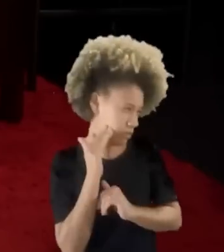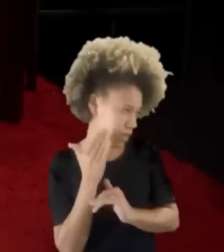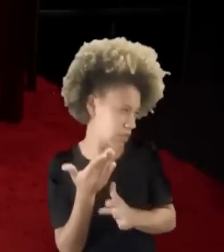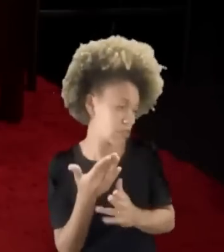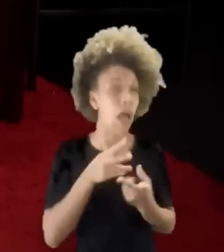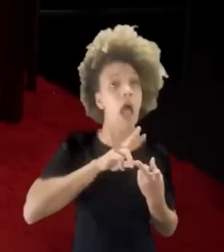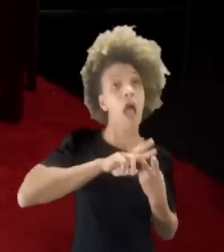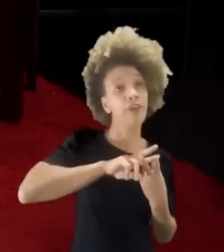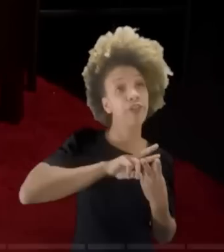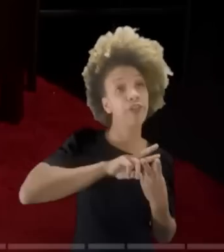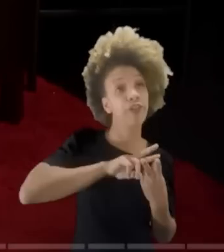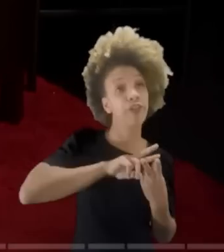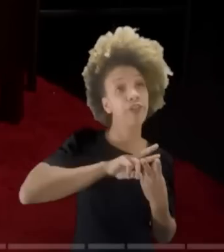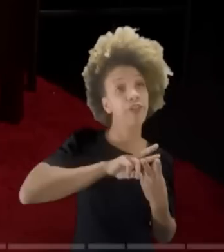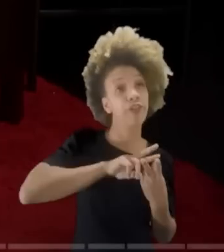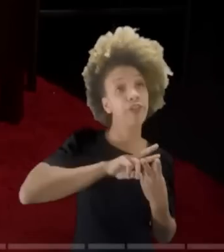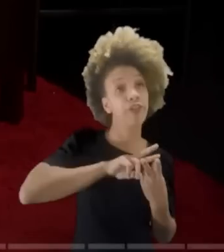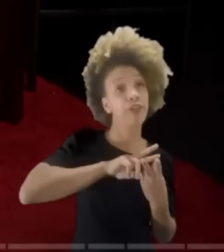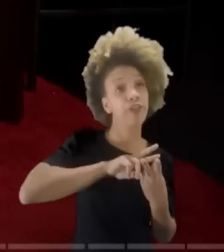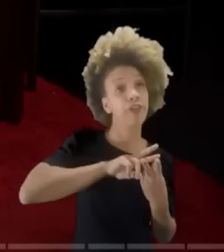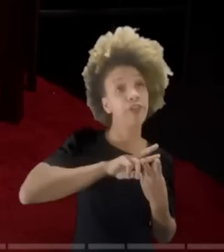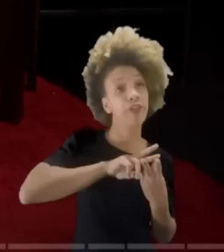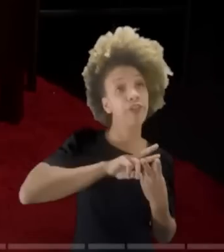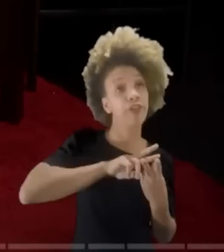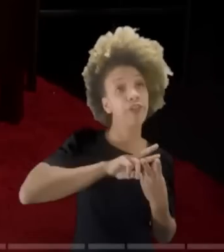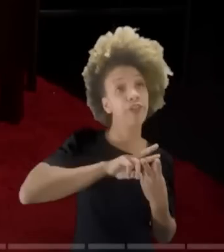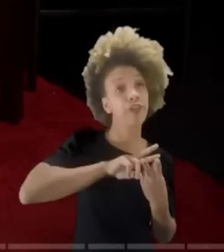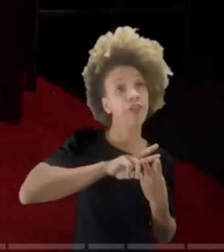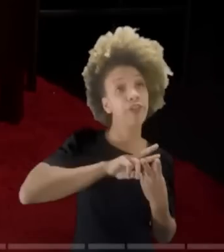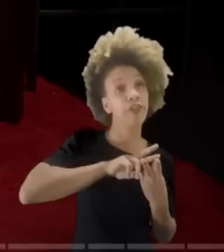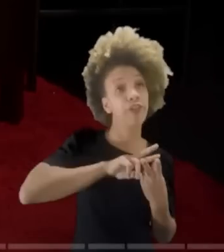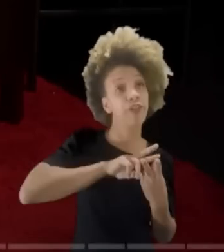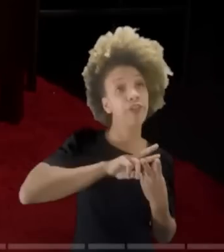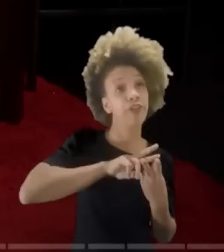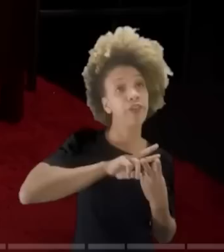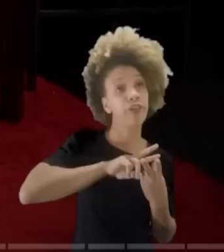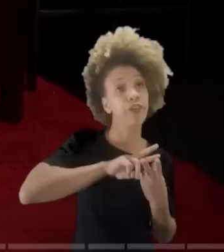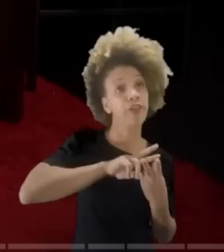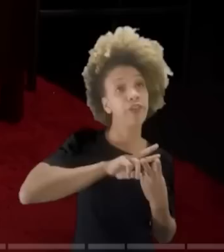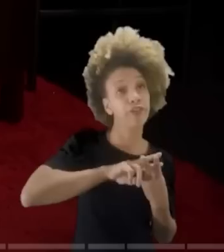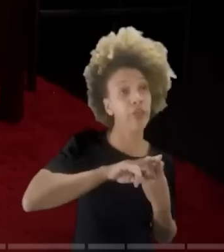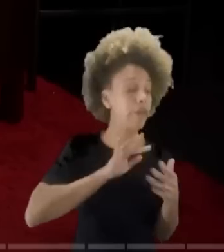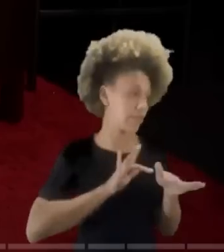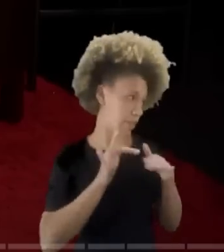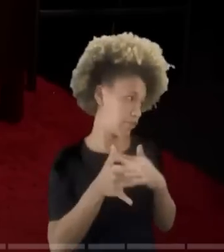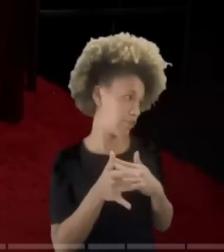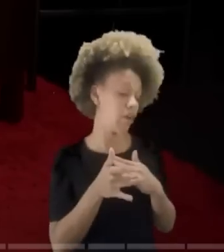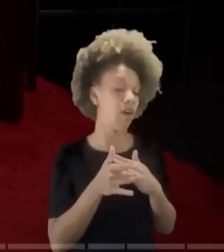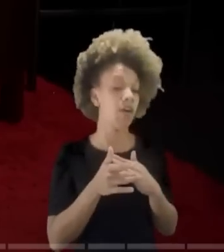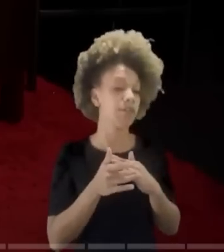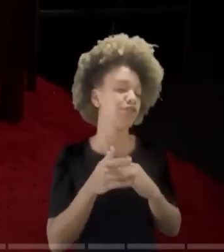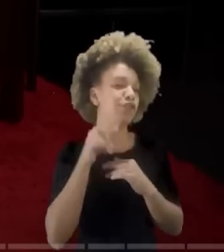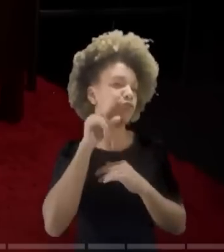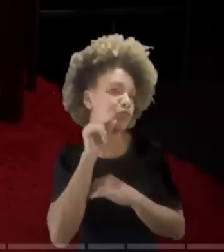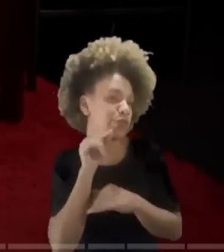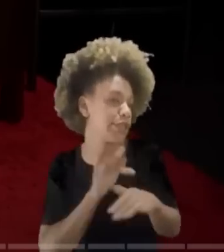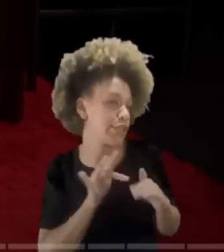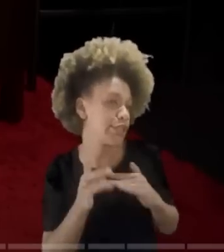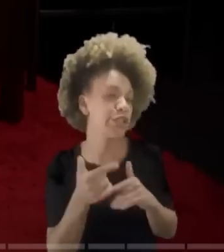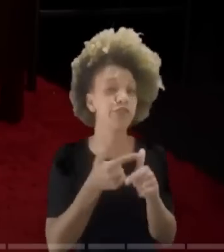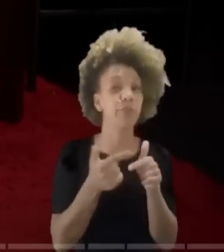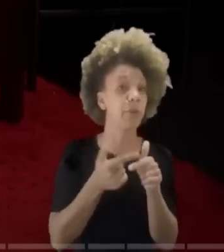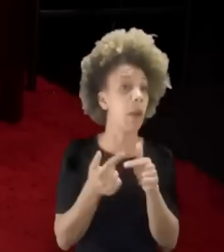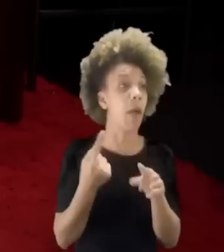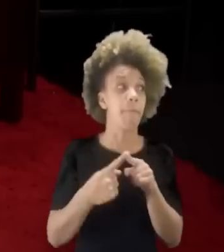hashtags que são levantados Mas isso é velho também pô aí você dá aguinha pela paz Pô isso foi eu que anos 2000 no Twitter de problematizar